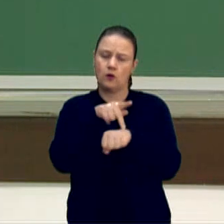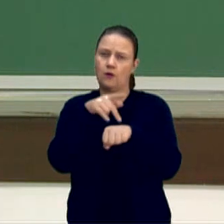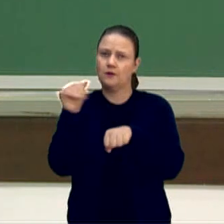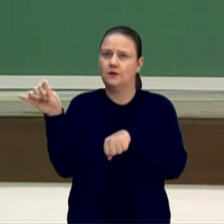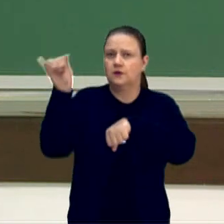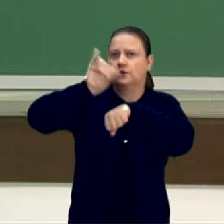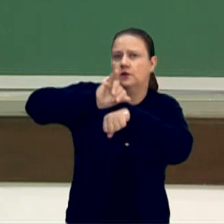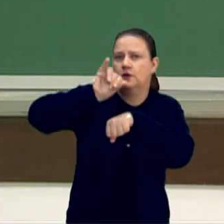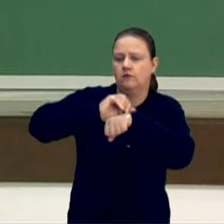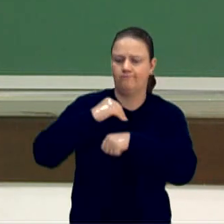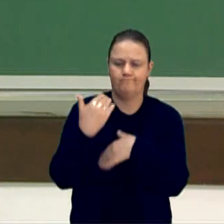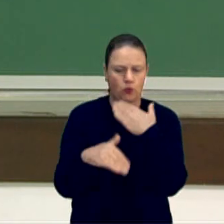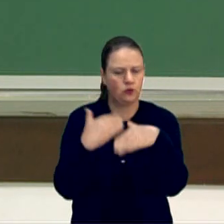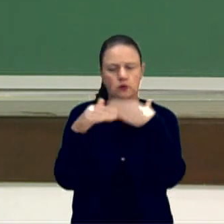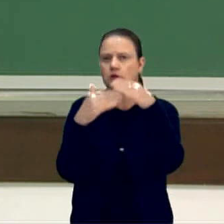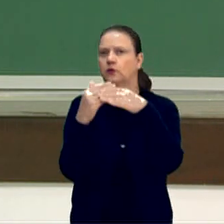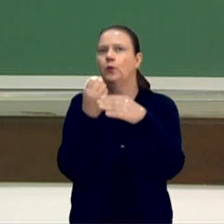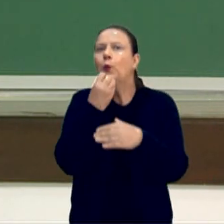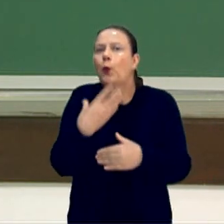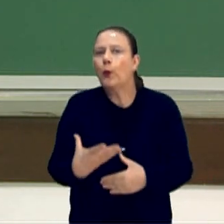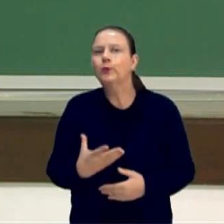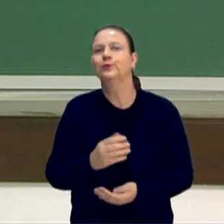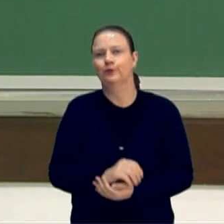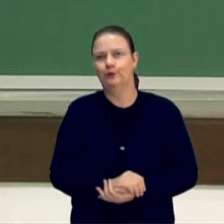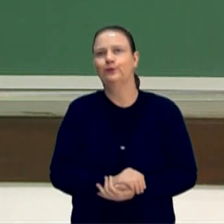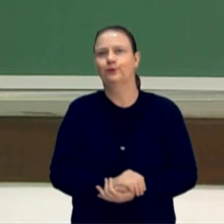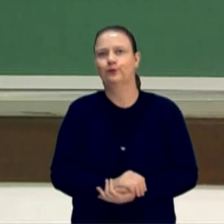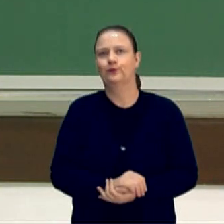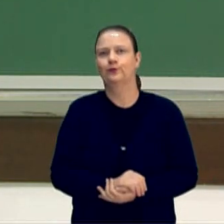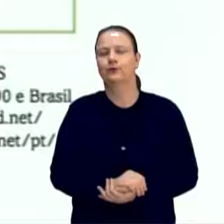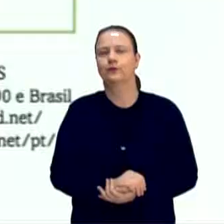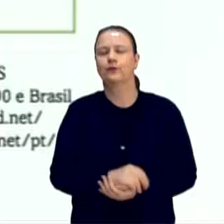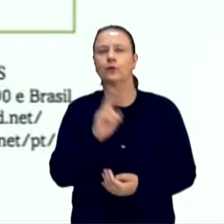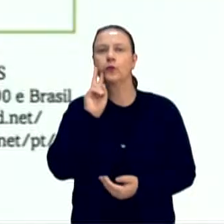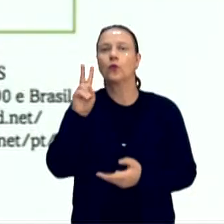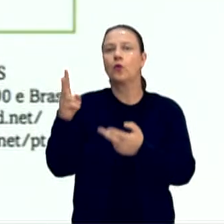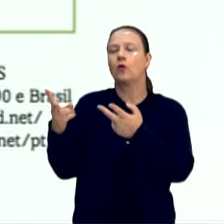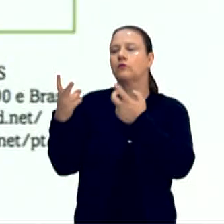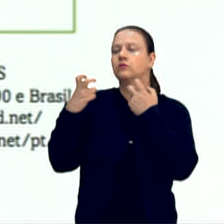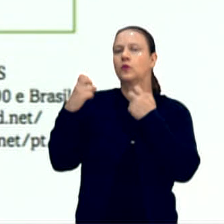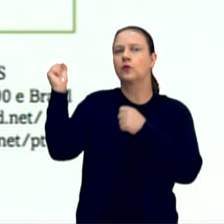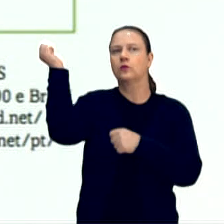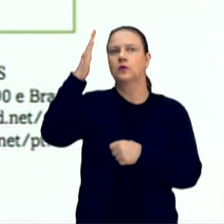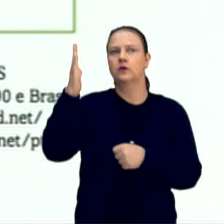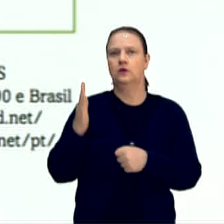país que tem um desenvolvimento elevado. Agora veja aqui do Brasil, que está comparando